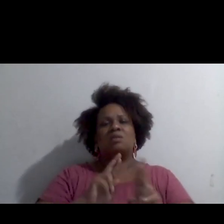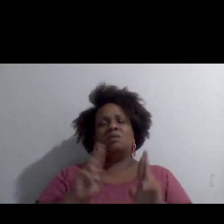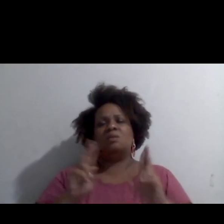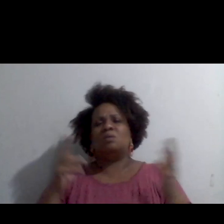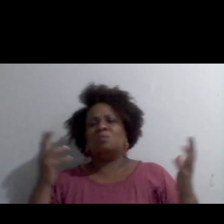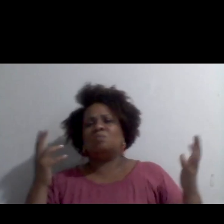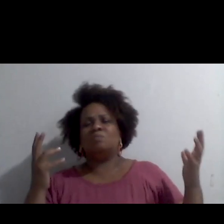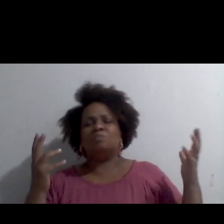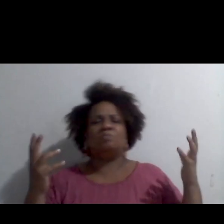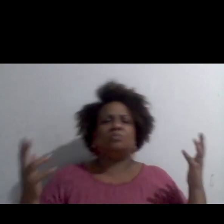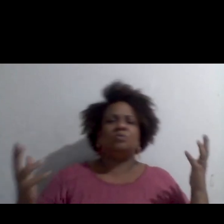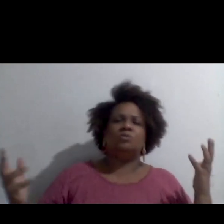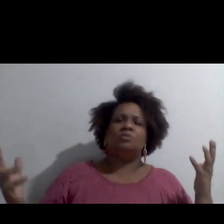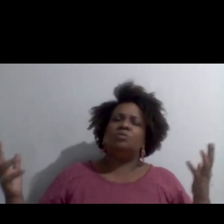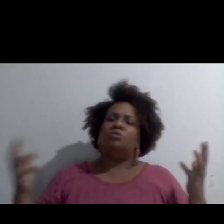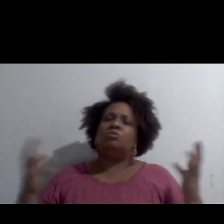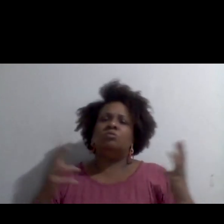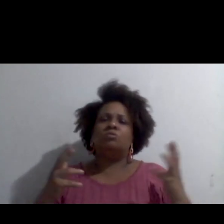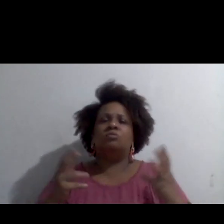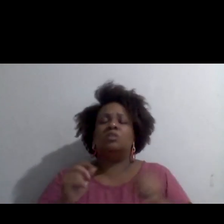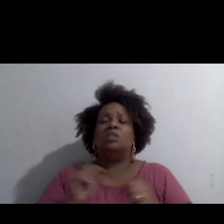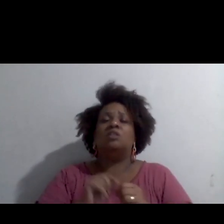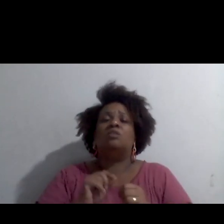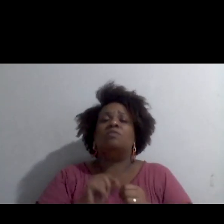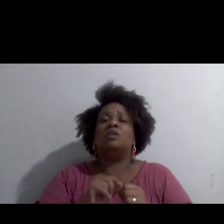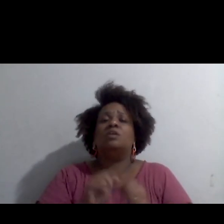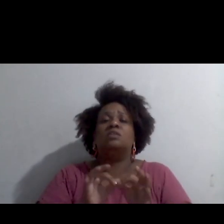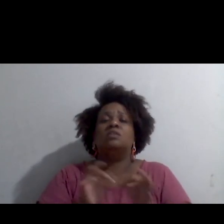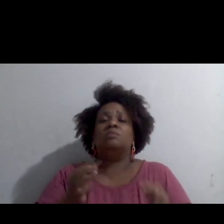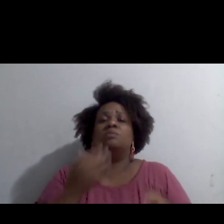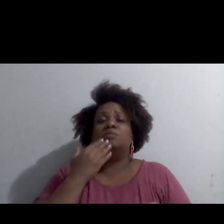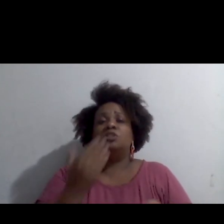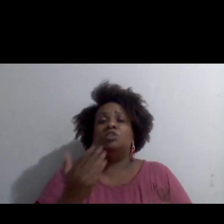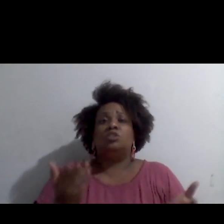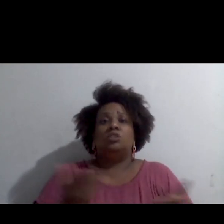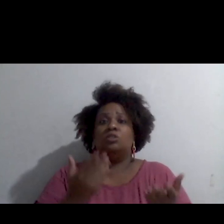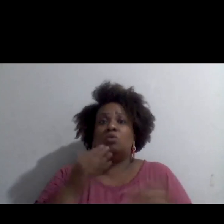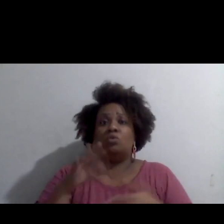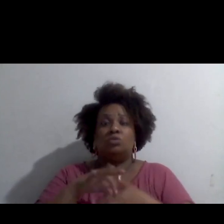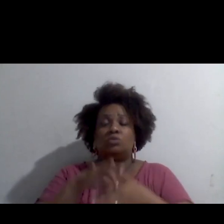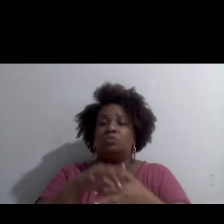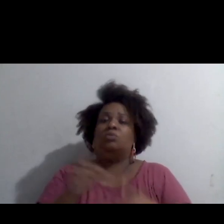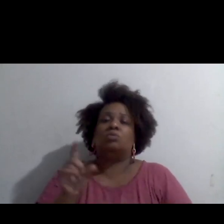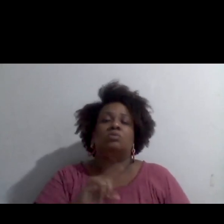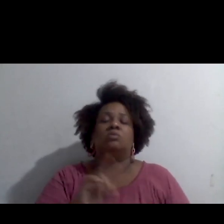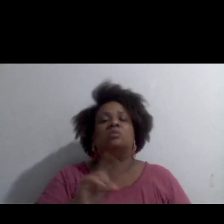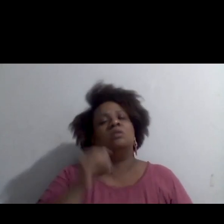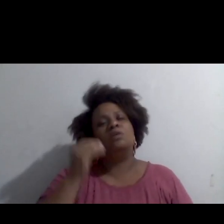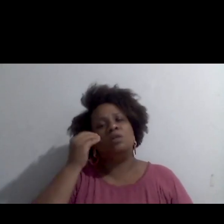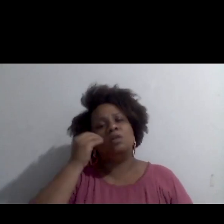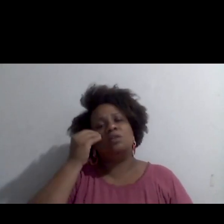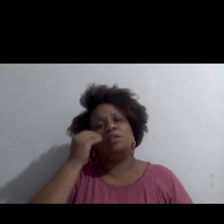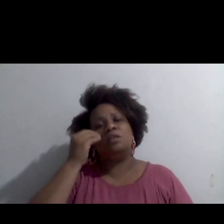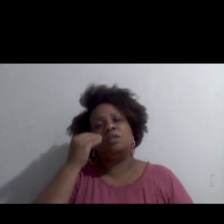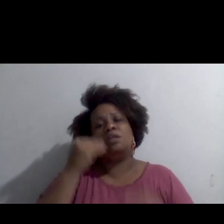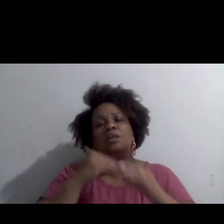nenhum e fizemos, inclusive, uma petição, eu não trouxe hoje ela aqui, mas eu tentei enviar algumas vezes por e-mail de vocês,